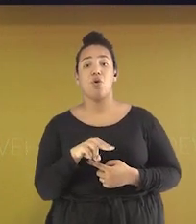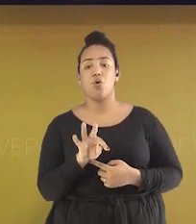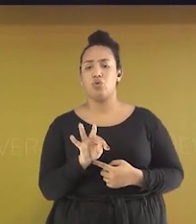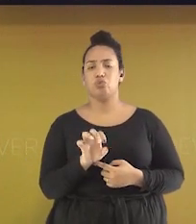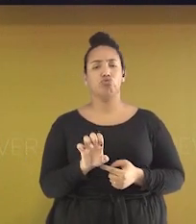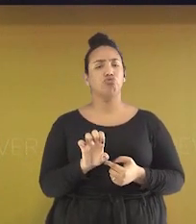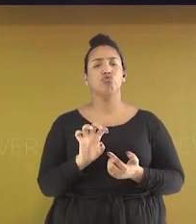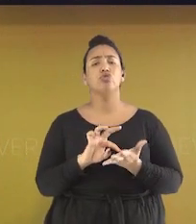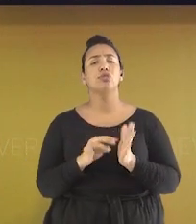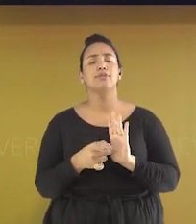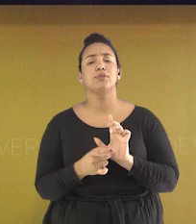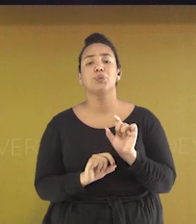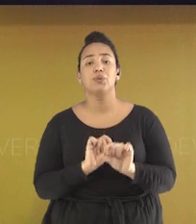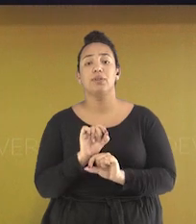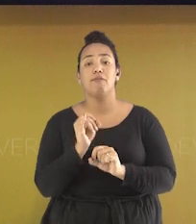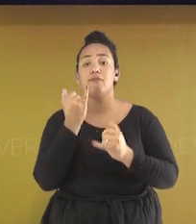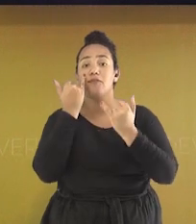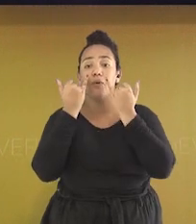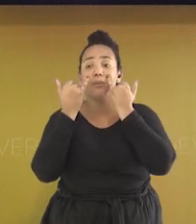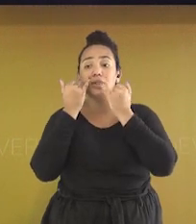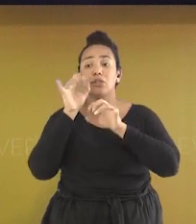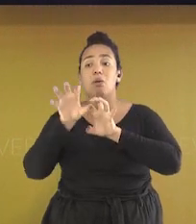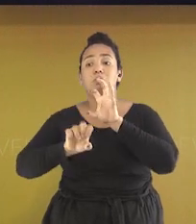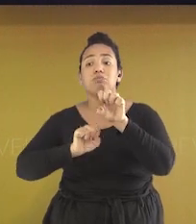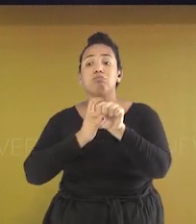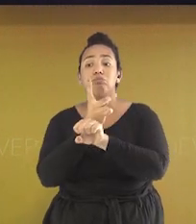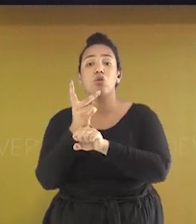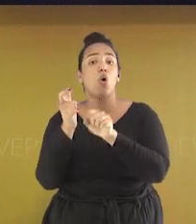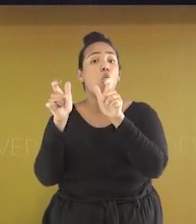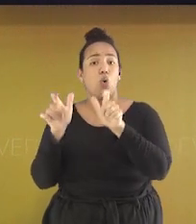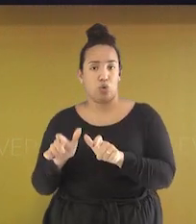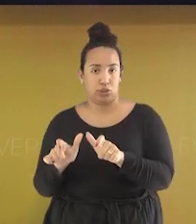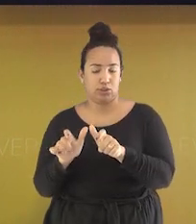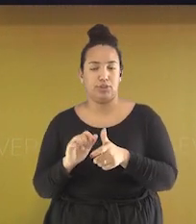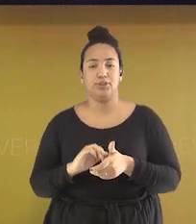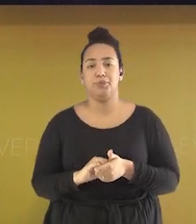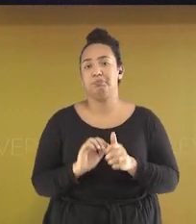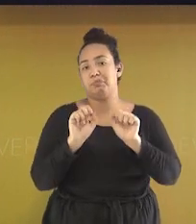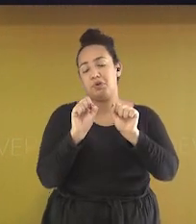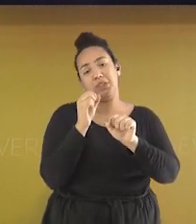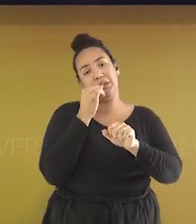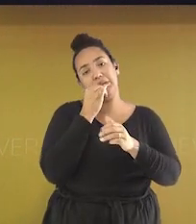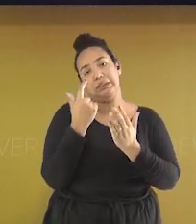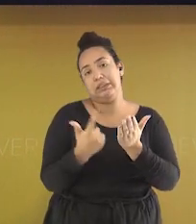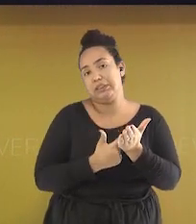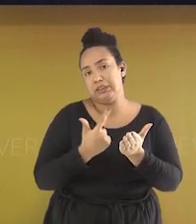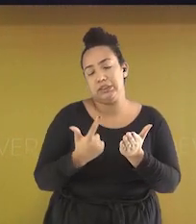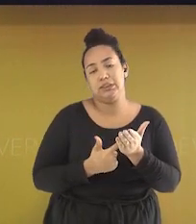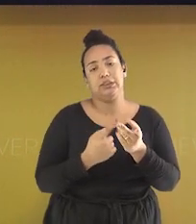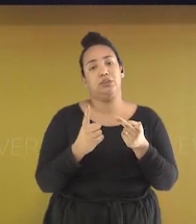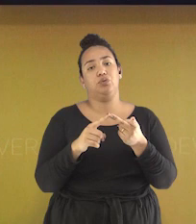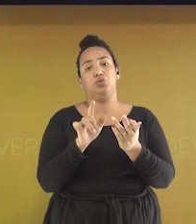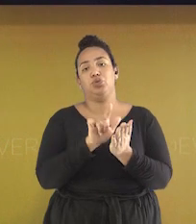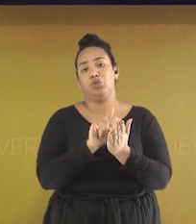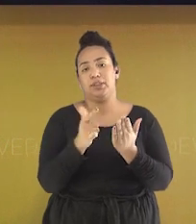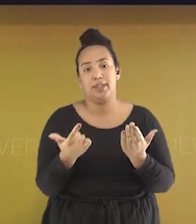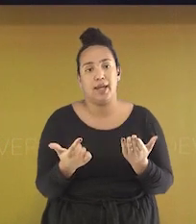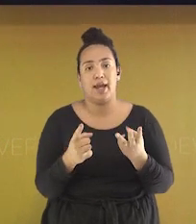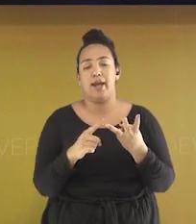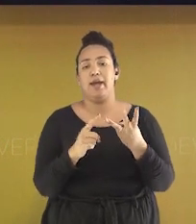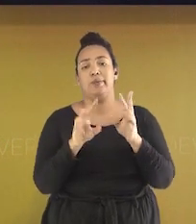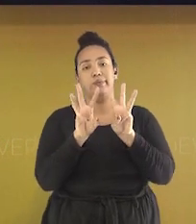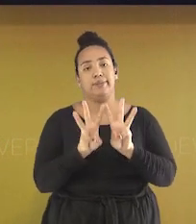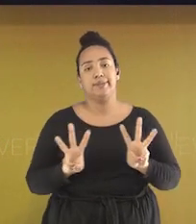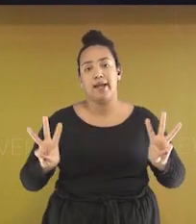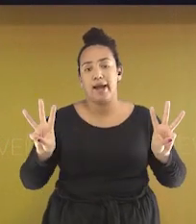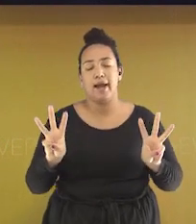para mostrar de onde foram retiradas as informações que estão no gráfico. Pode ser um livro, um